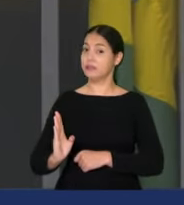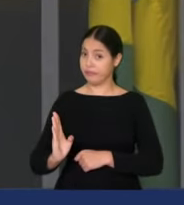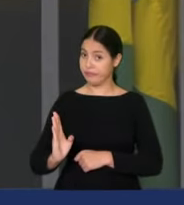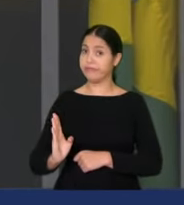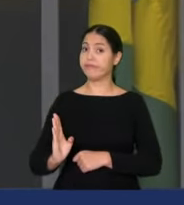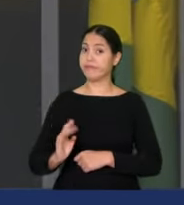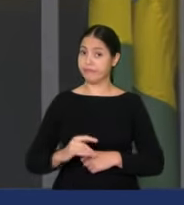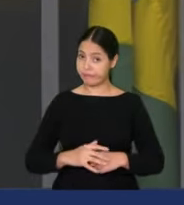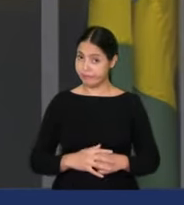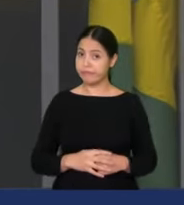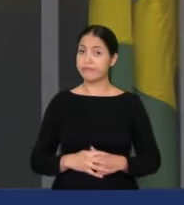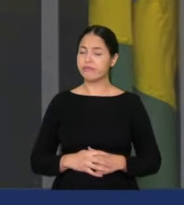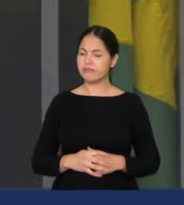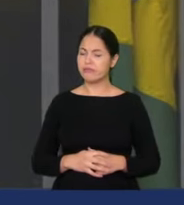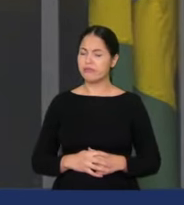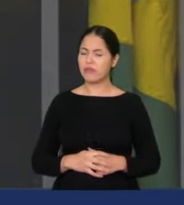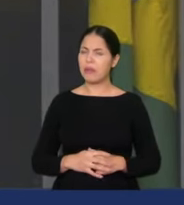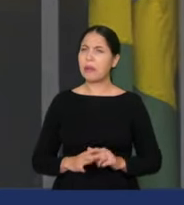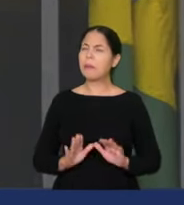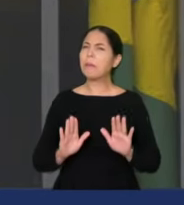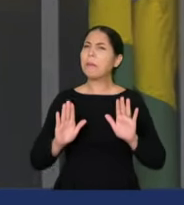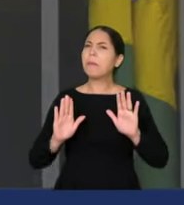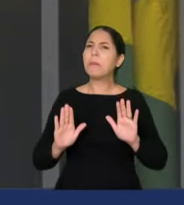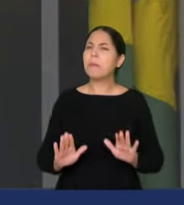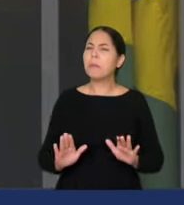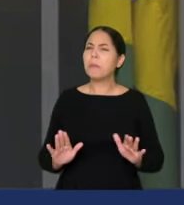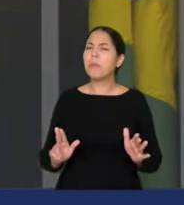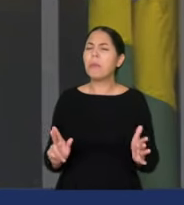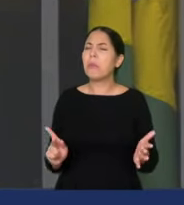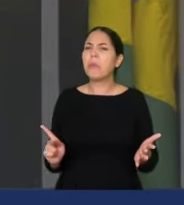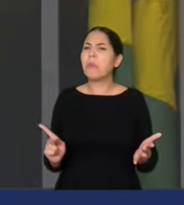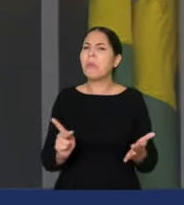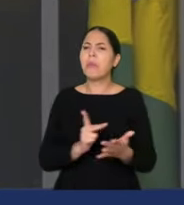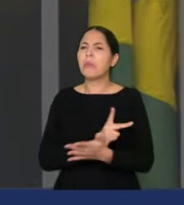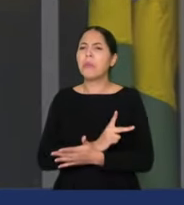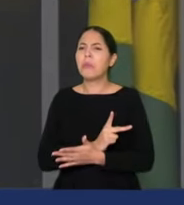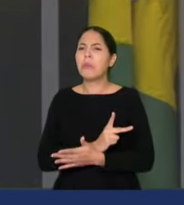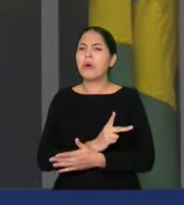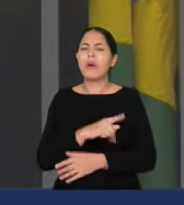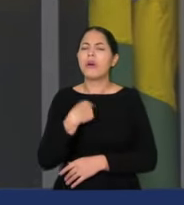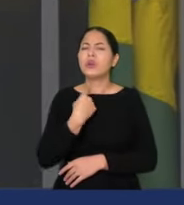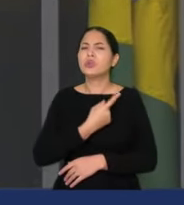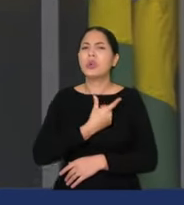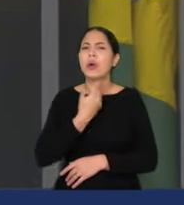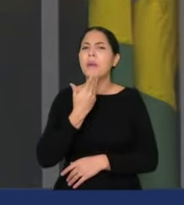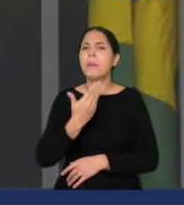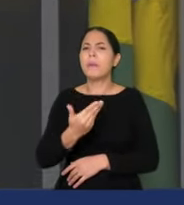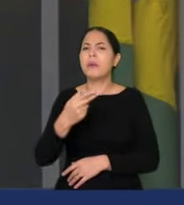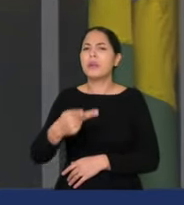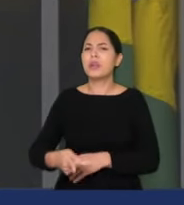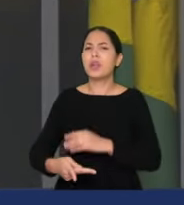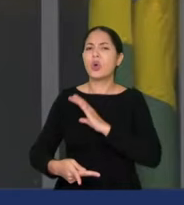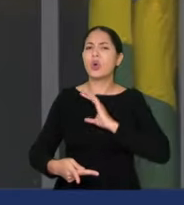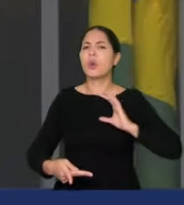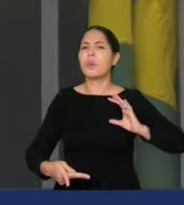E o que fez desencadear esse chamamento